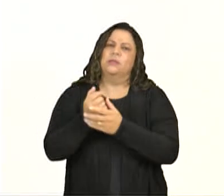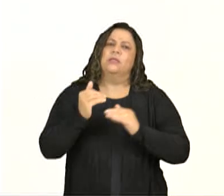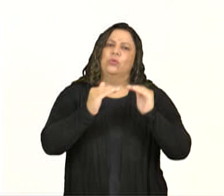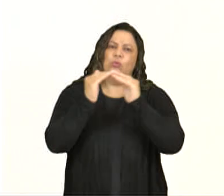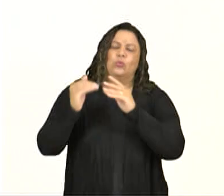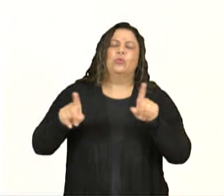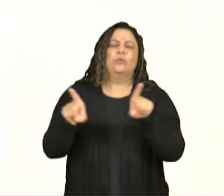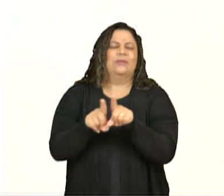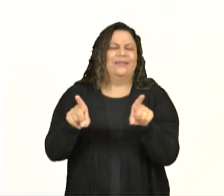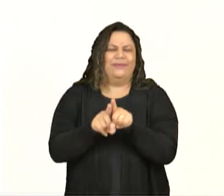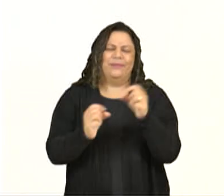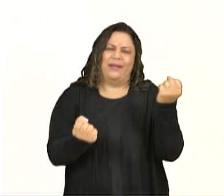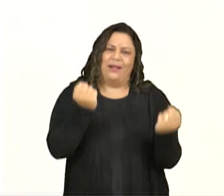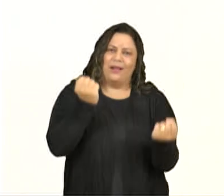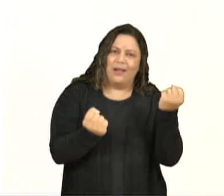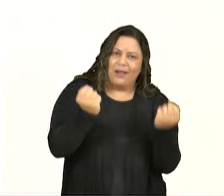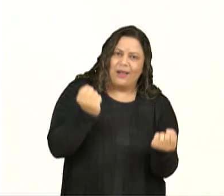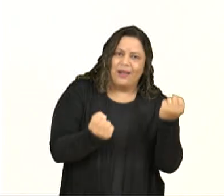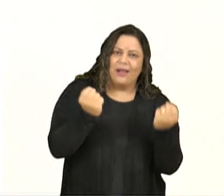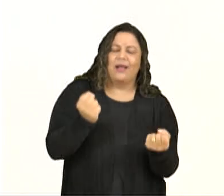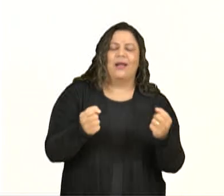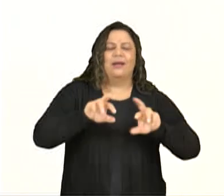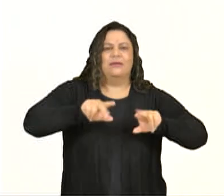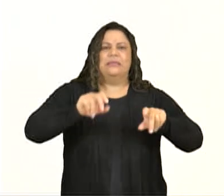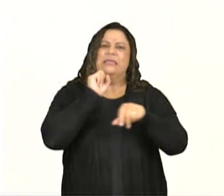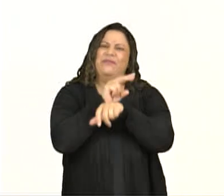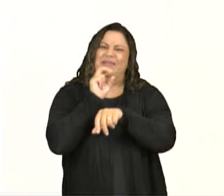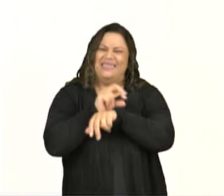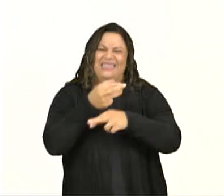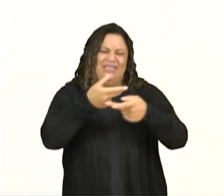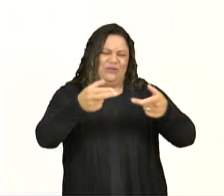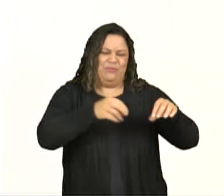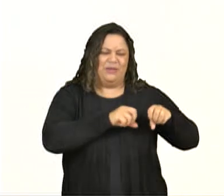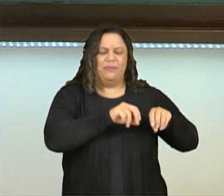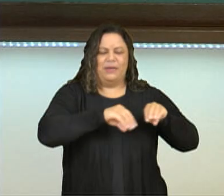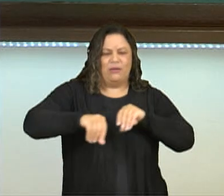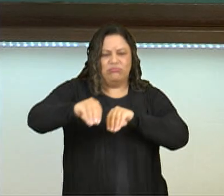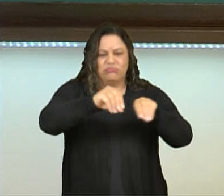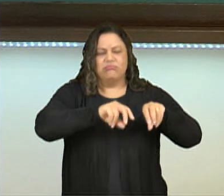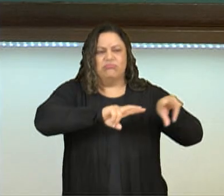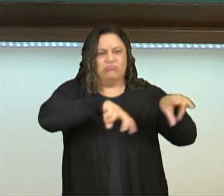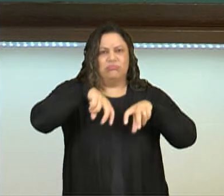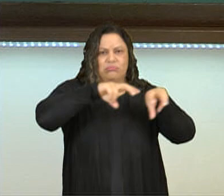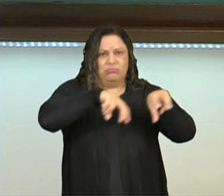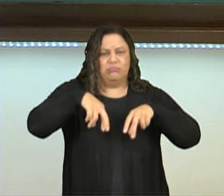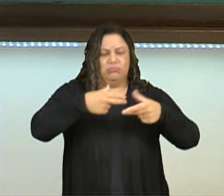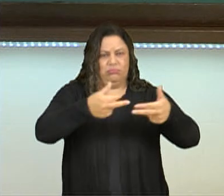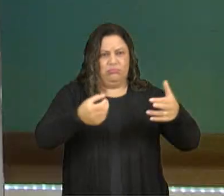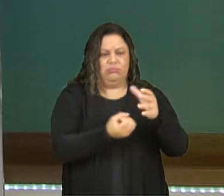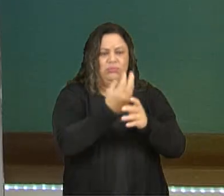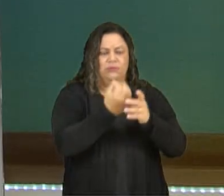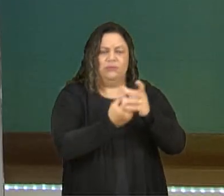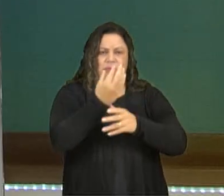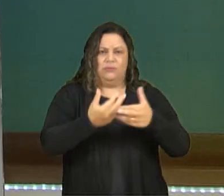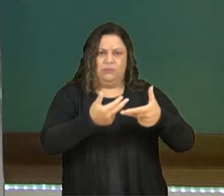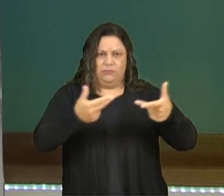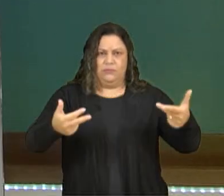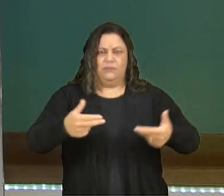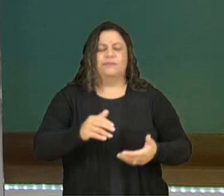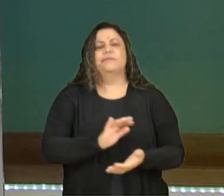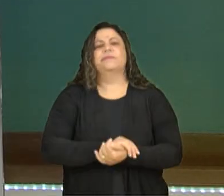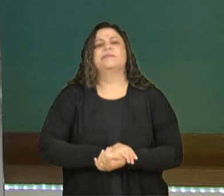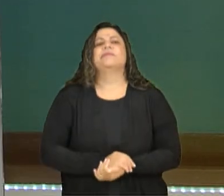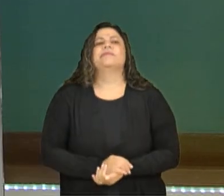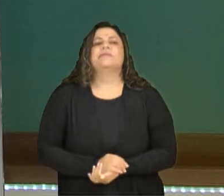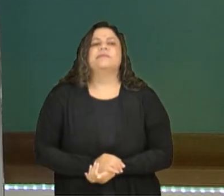a veículos, também inseticidas, herbicidas, que também vão nos auxiliar na nossa produção interna de